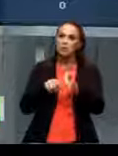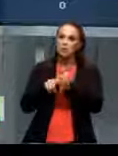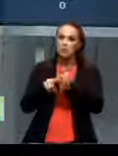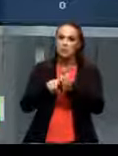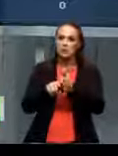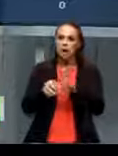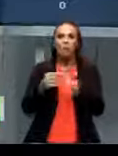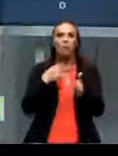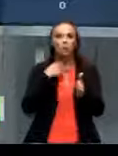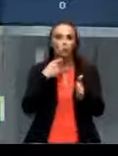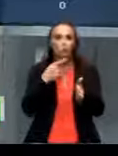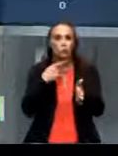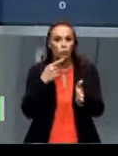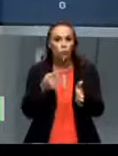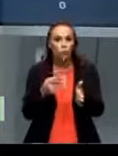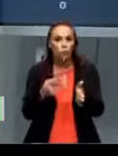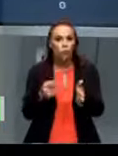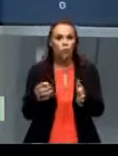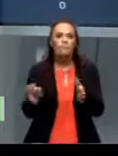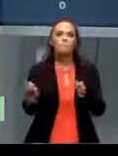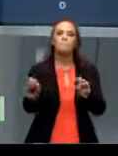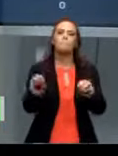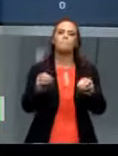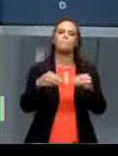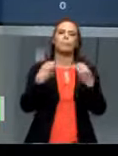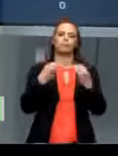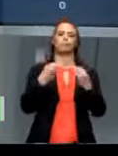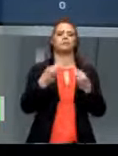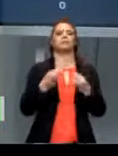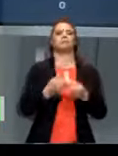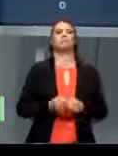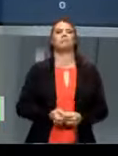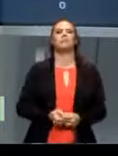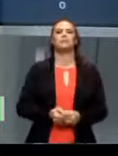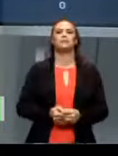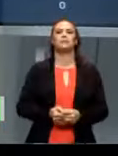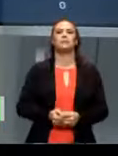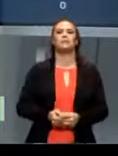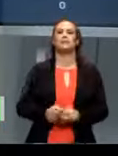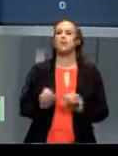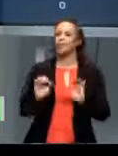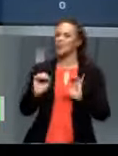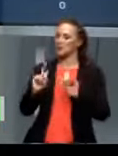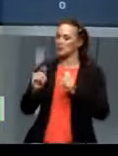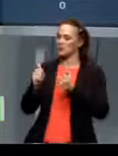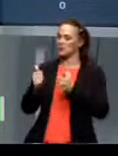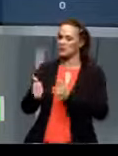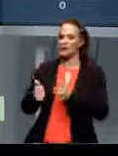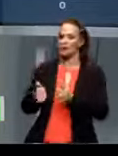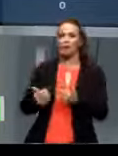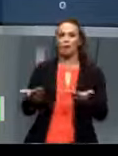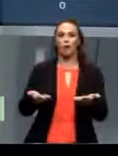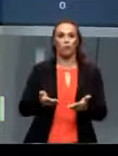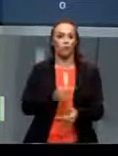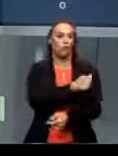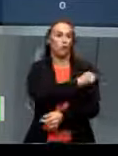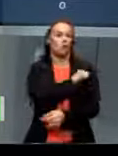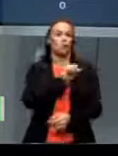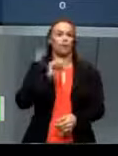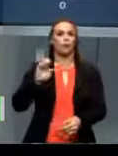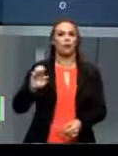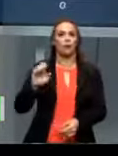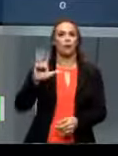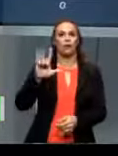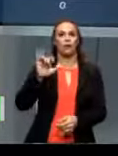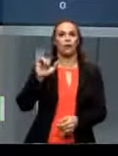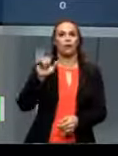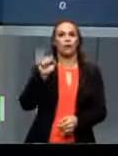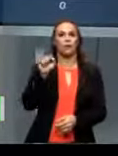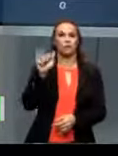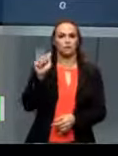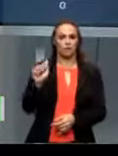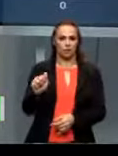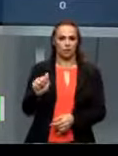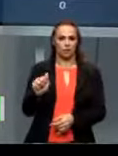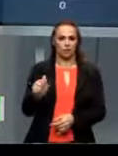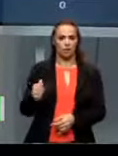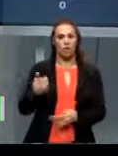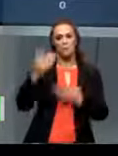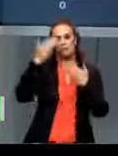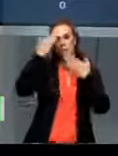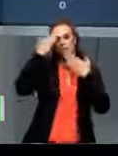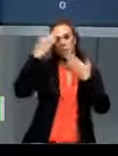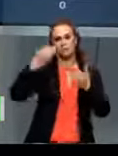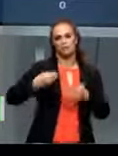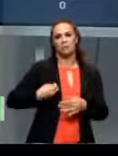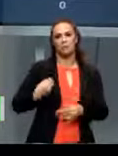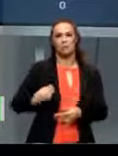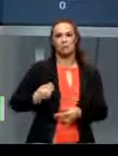mesmo. E agora vamos responder a Elisa. Um abraço para você, Elisa. Obrigada pela participação. Ela é de Uberlândia, professora